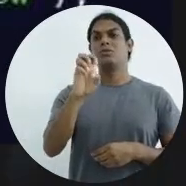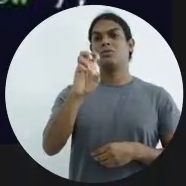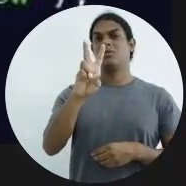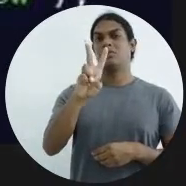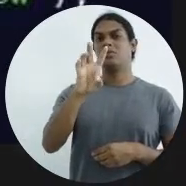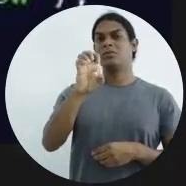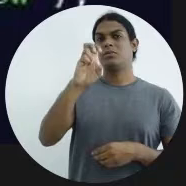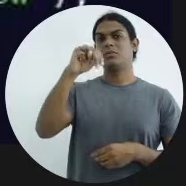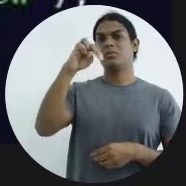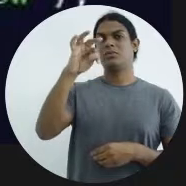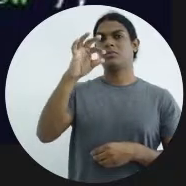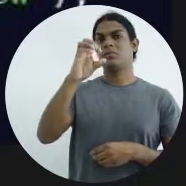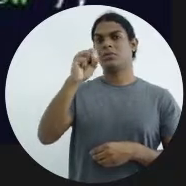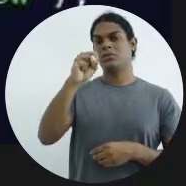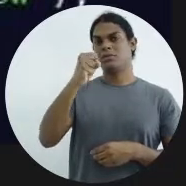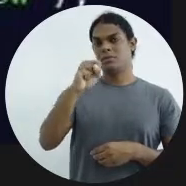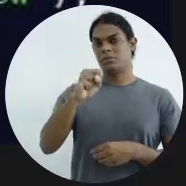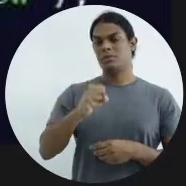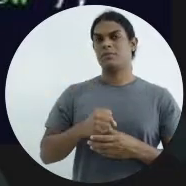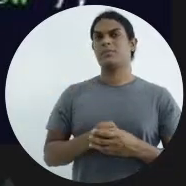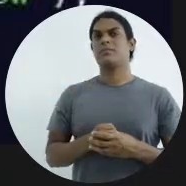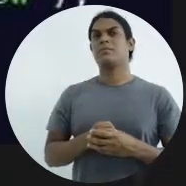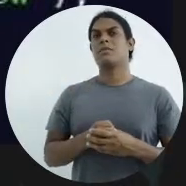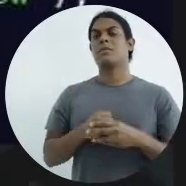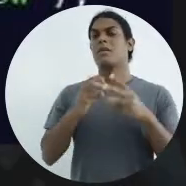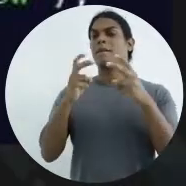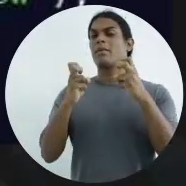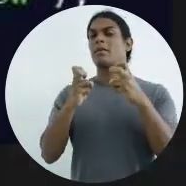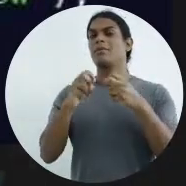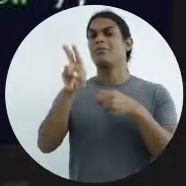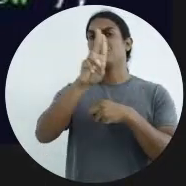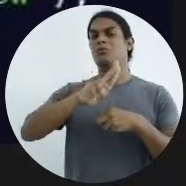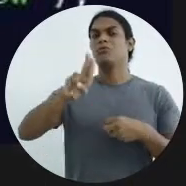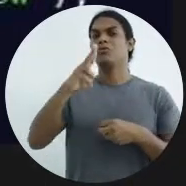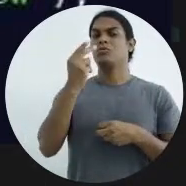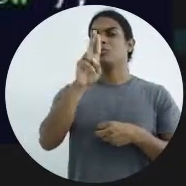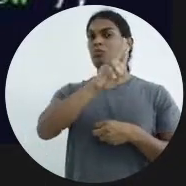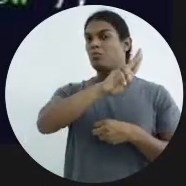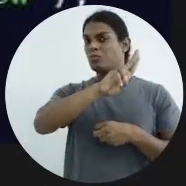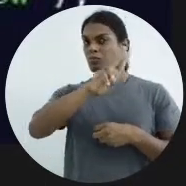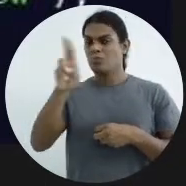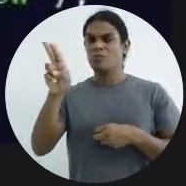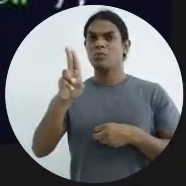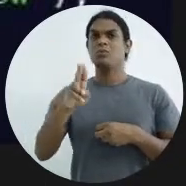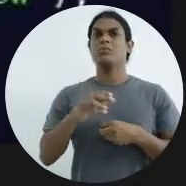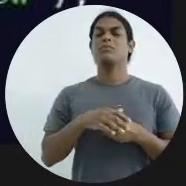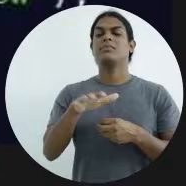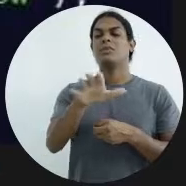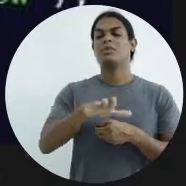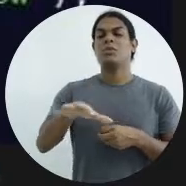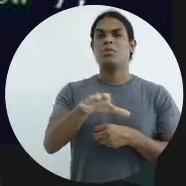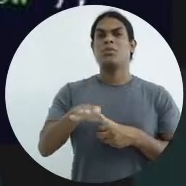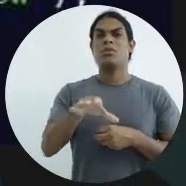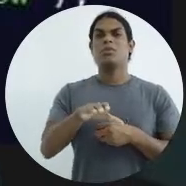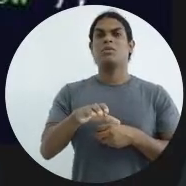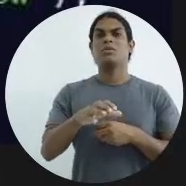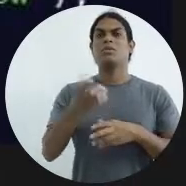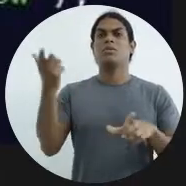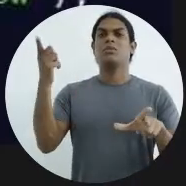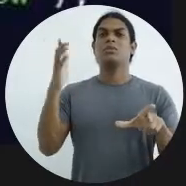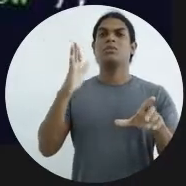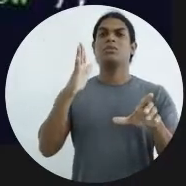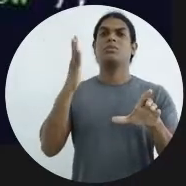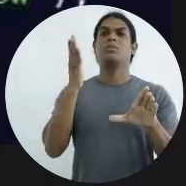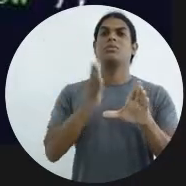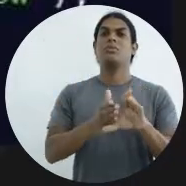eventos. Observe aí que a gente coloca o nome do evento, 2 pontos é a função. Então a gente tem o mouse enter, o mouse leave e o